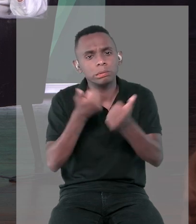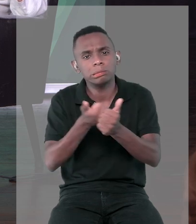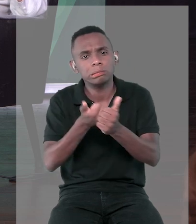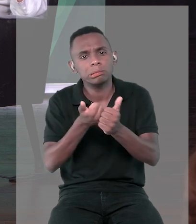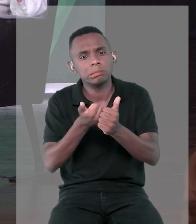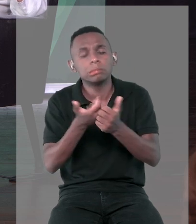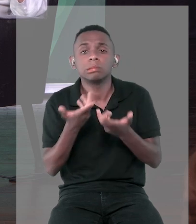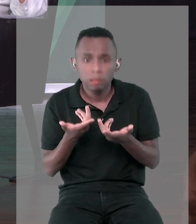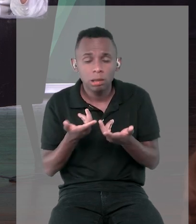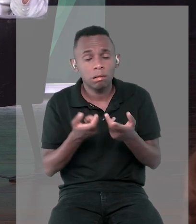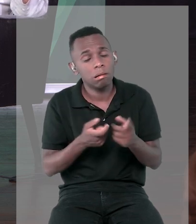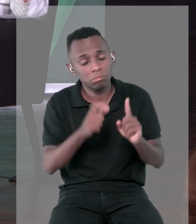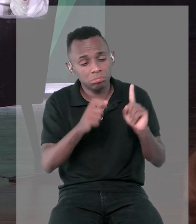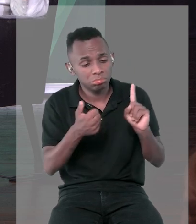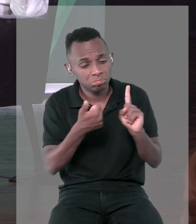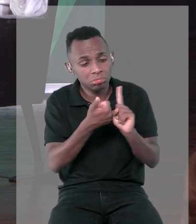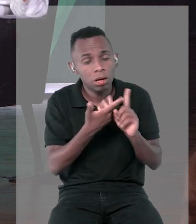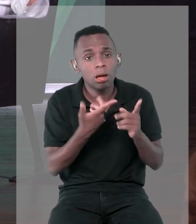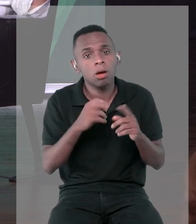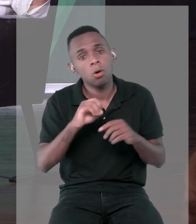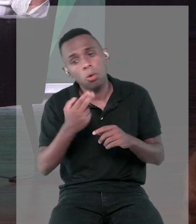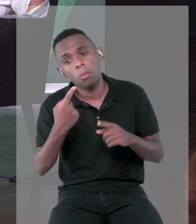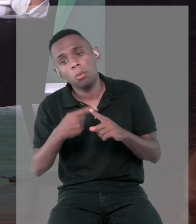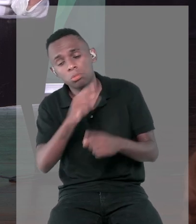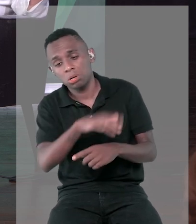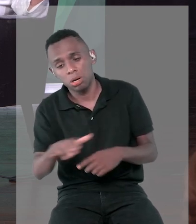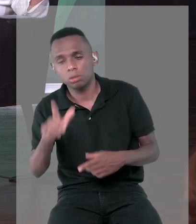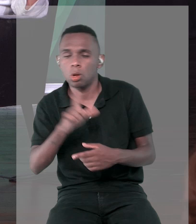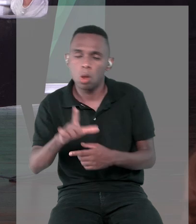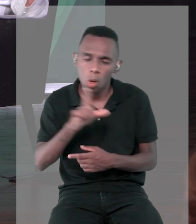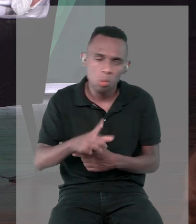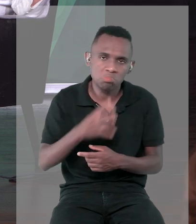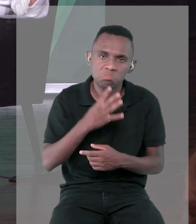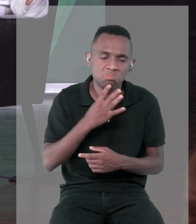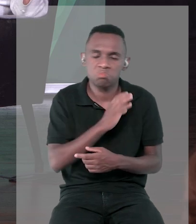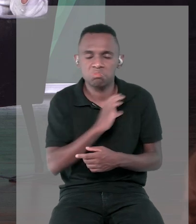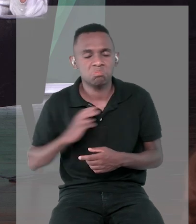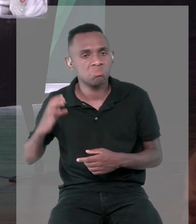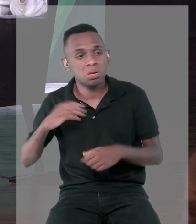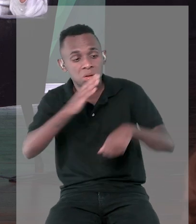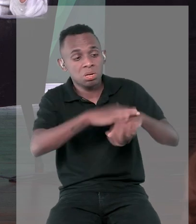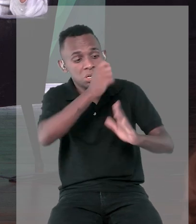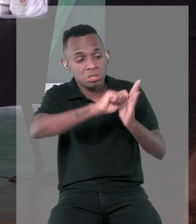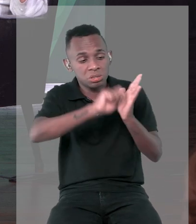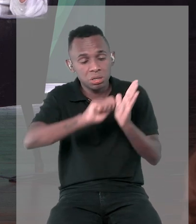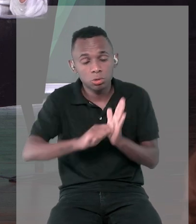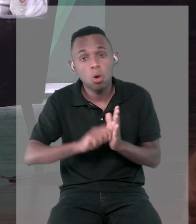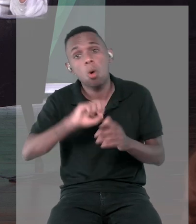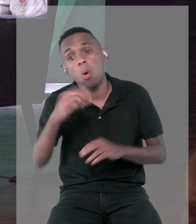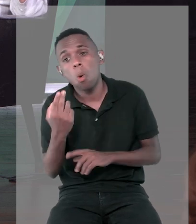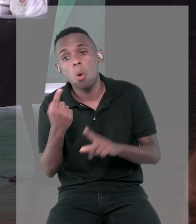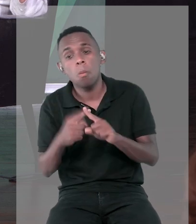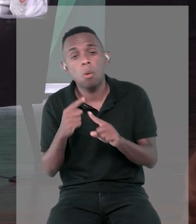tão próximo, mas ou porque eram crianças, lógico, não conhecia a Clarice escritora,